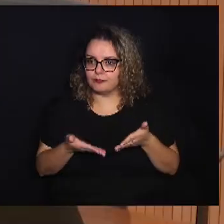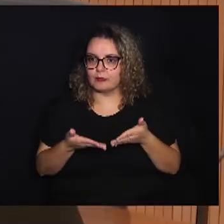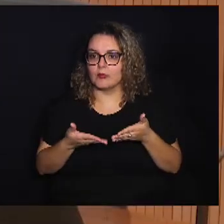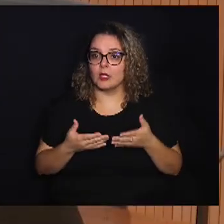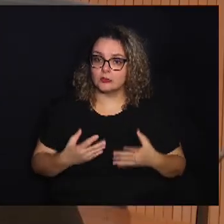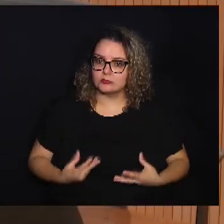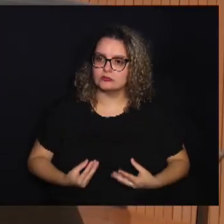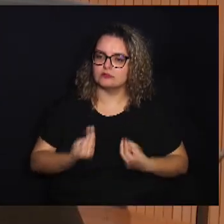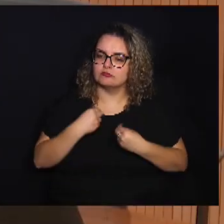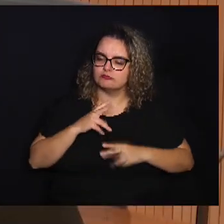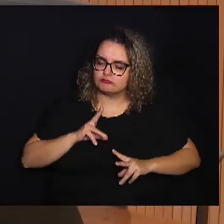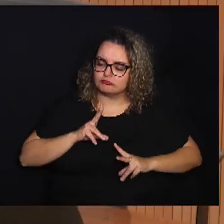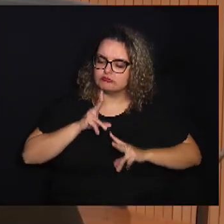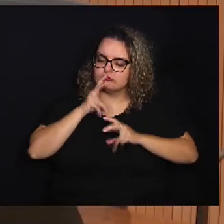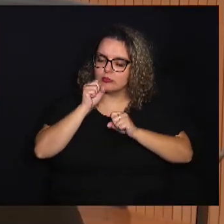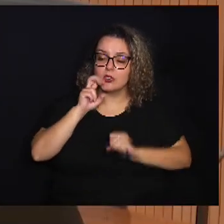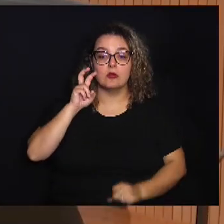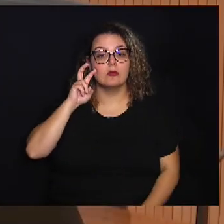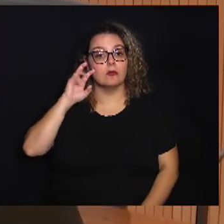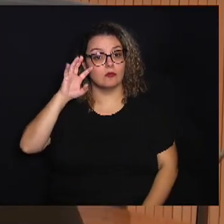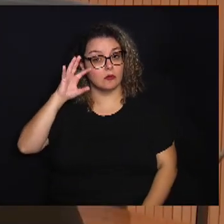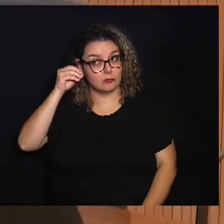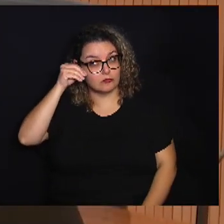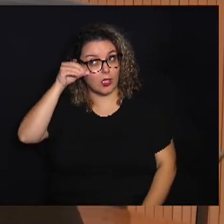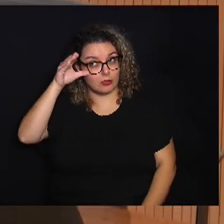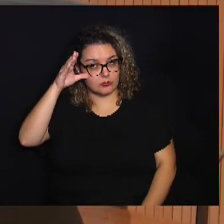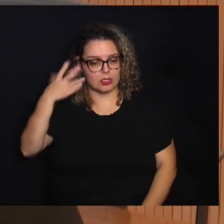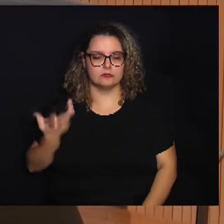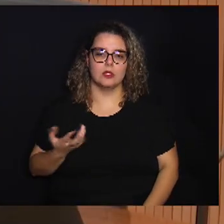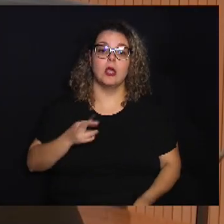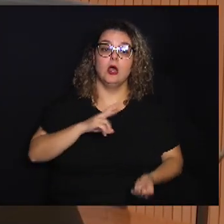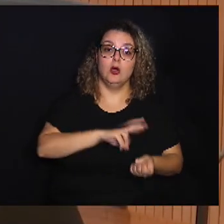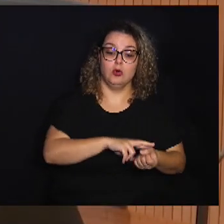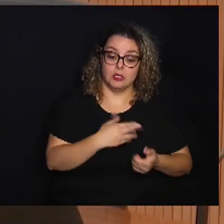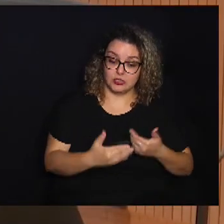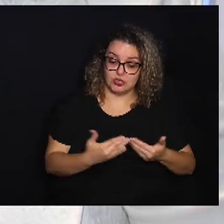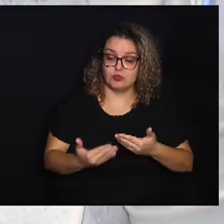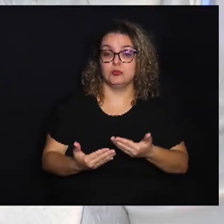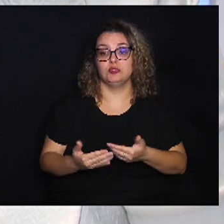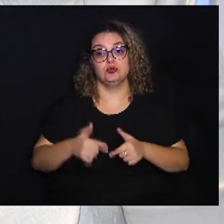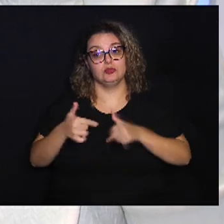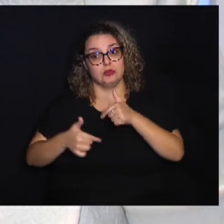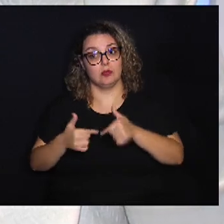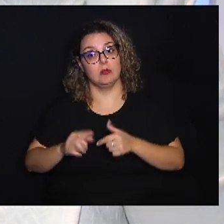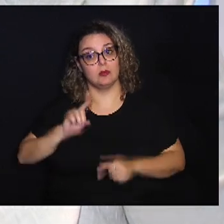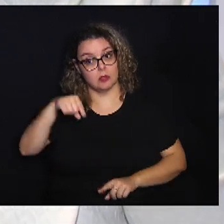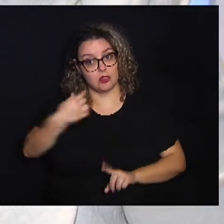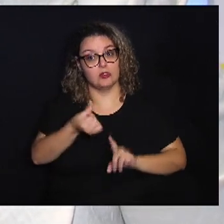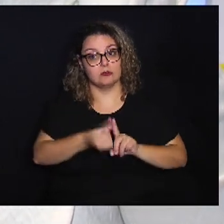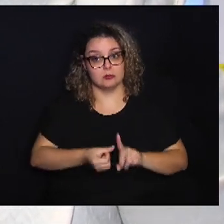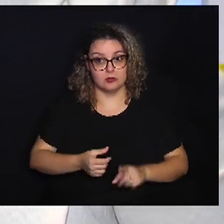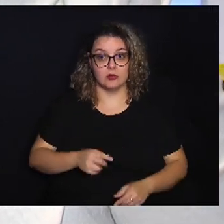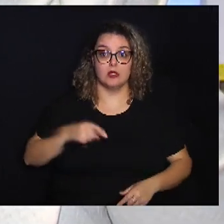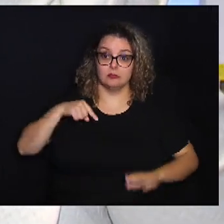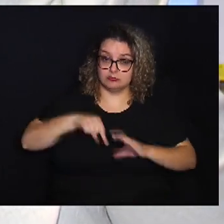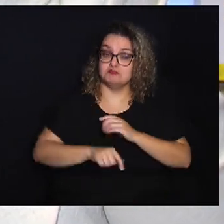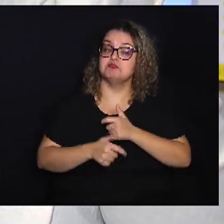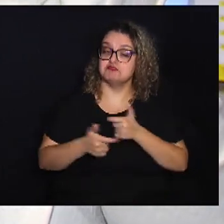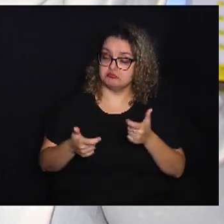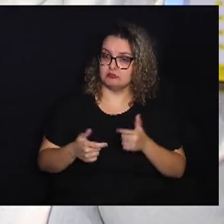enriquece muito. Para o segundo semestre, o ritmo de trabalho promete se manter intenso. Eu não vejo